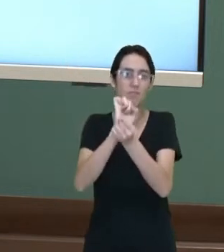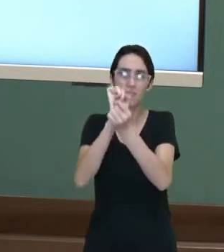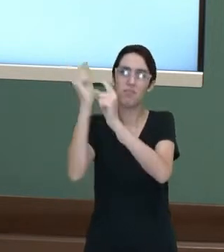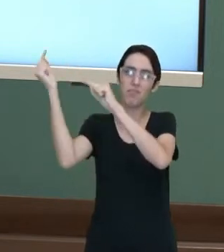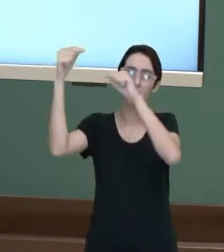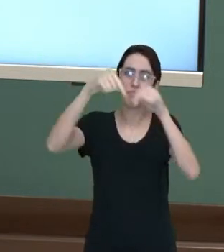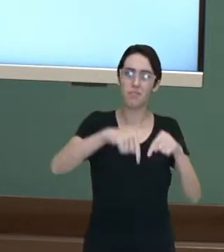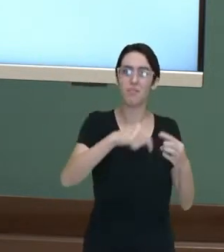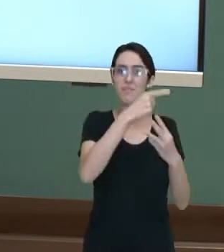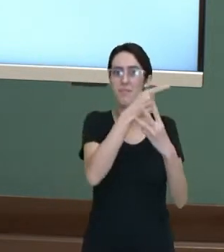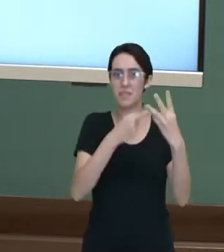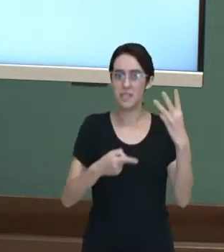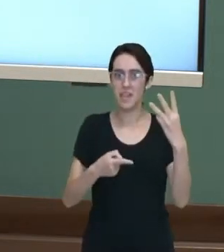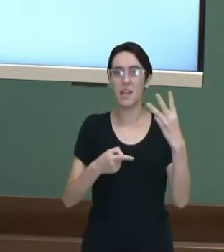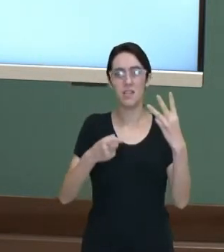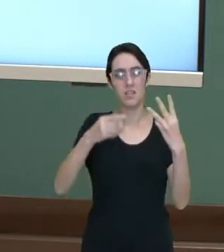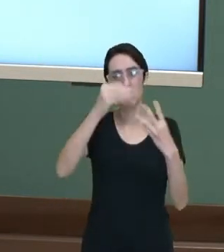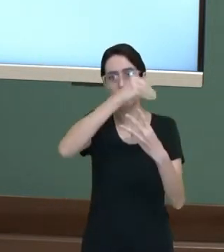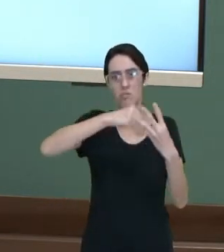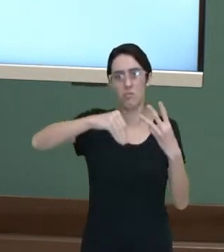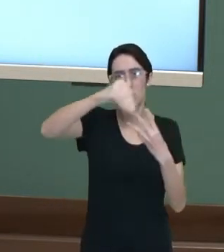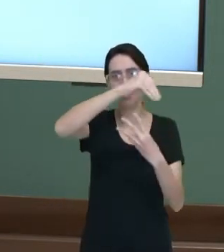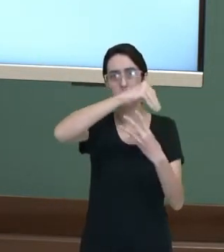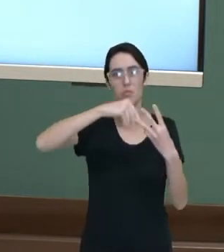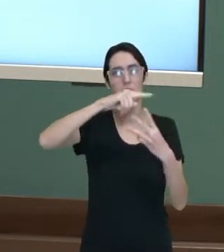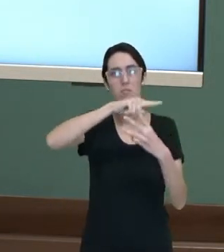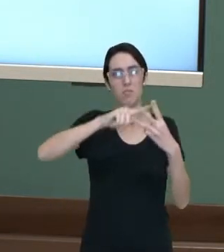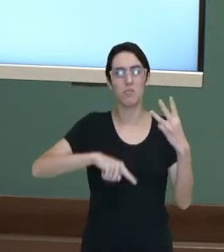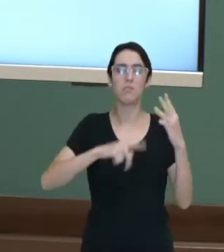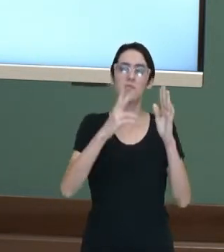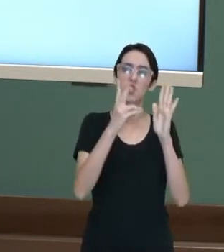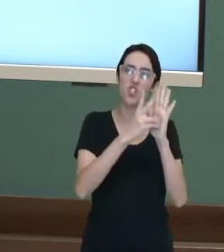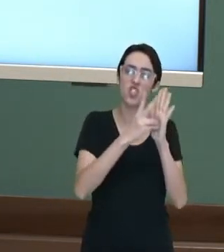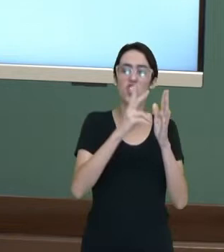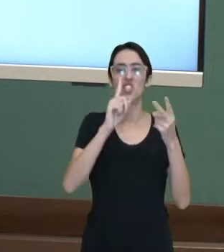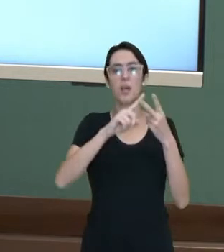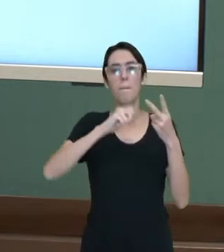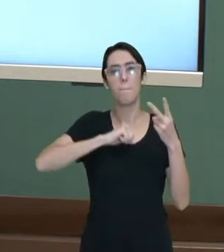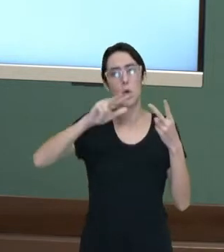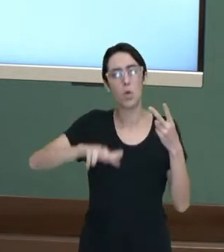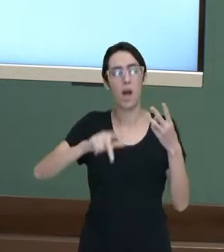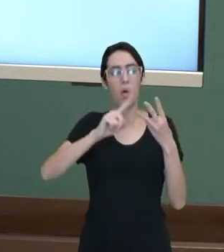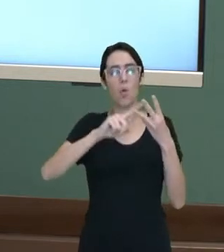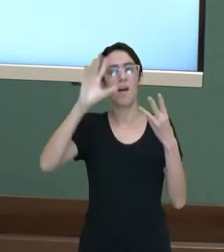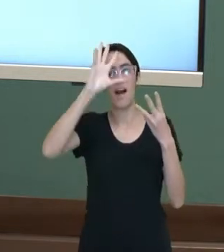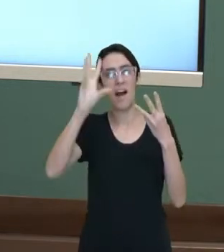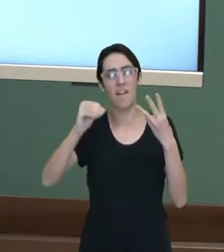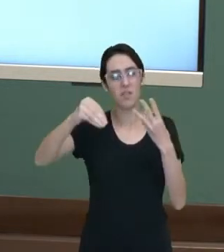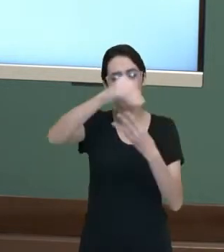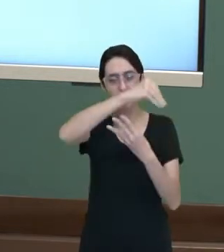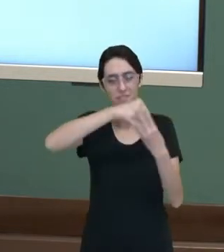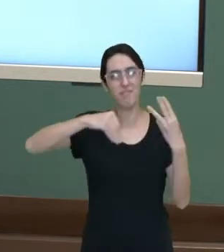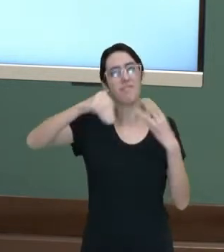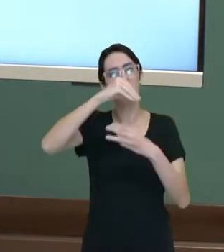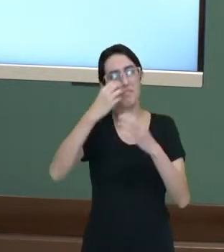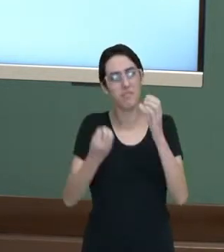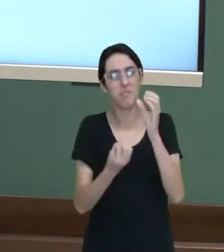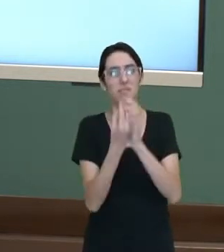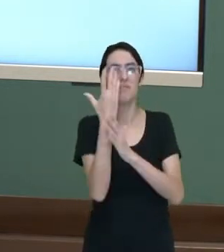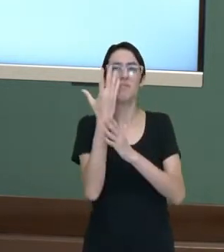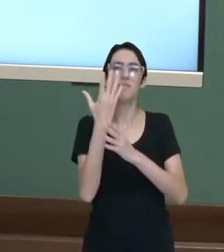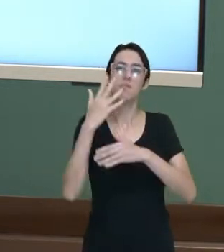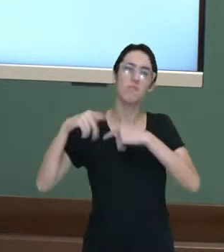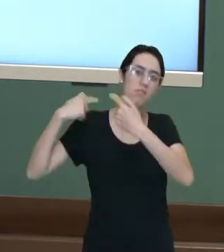mão de obra escrava. E da junção dessas etnias que nasce o brasileiro, né? E